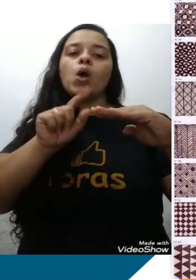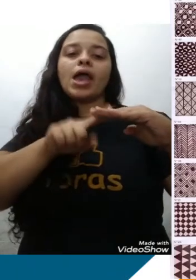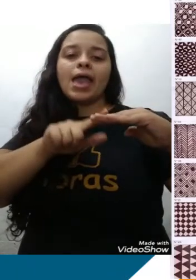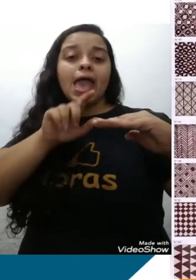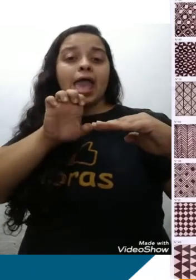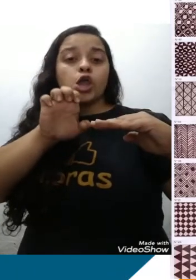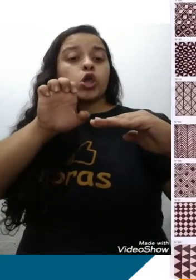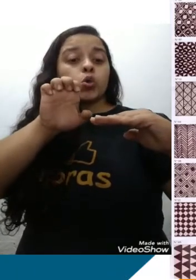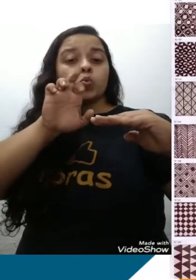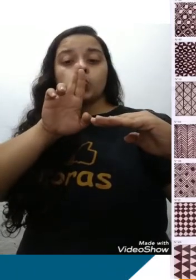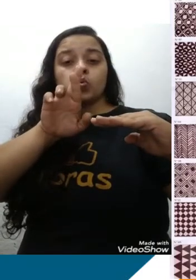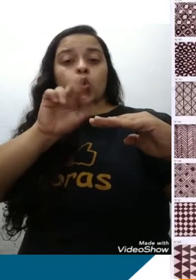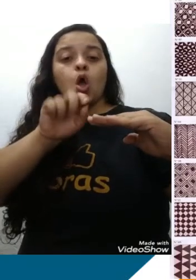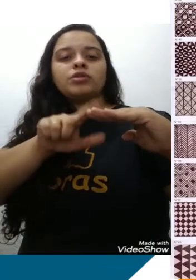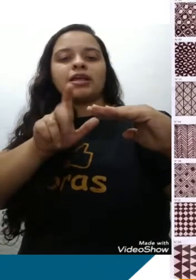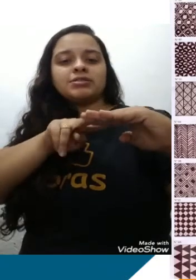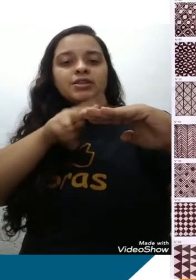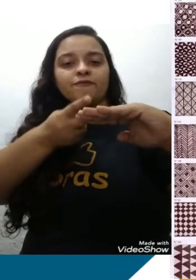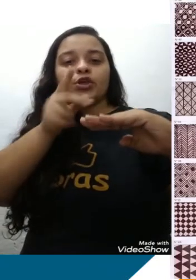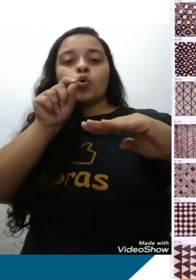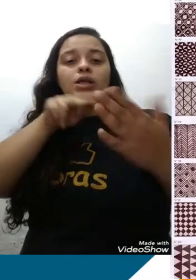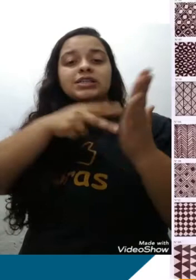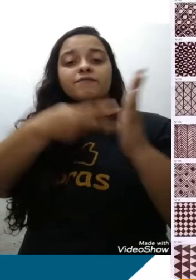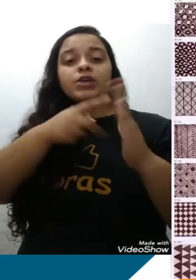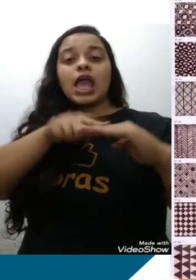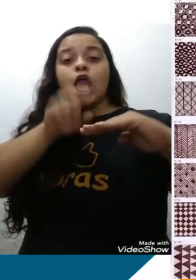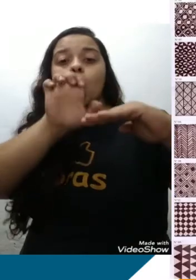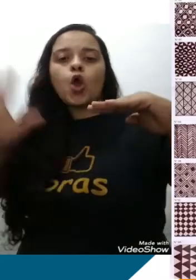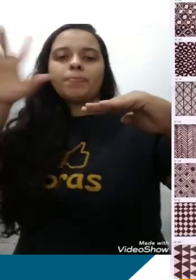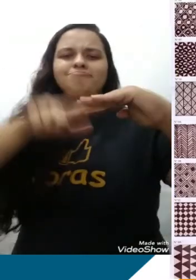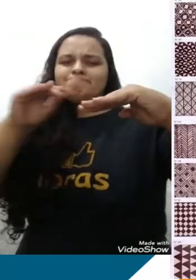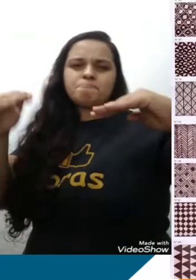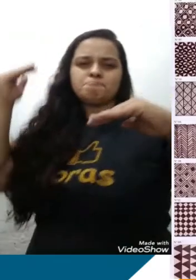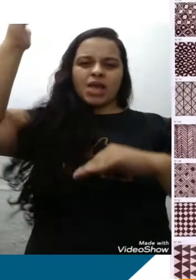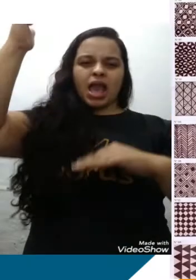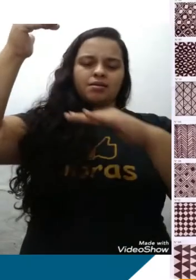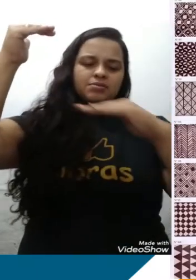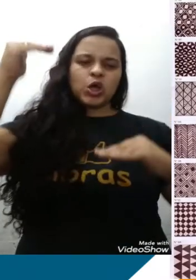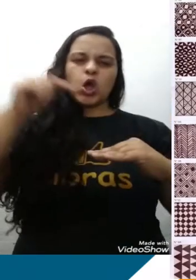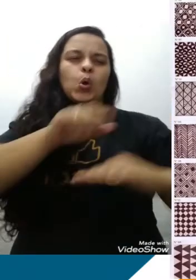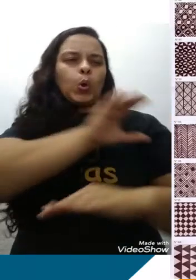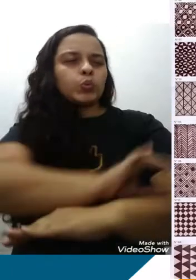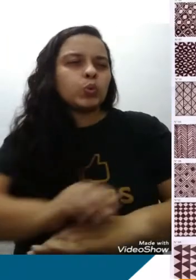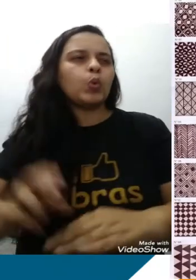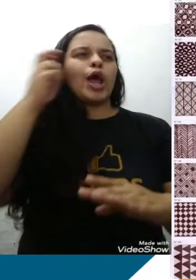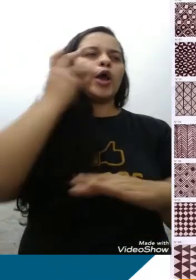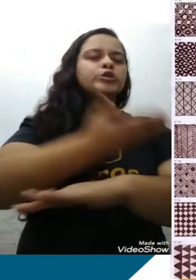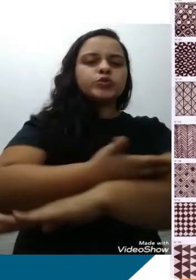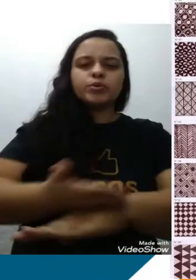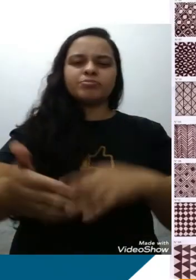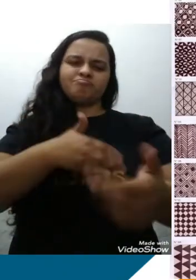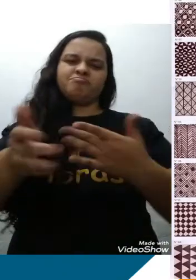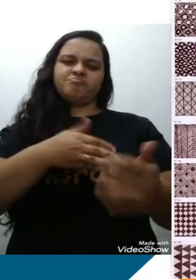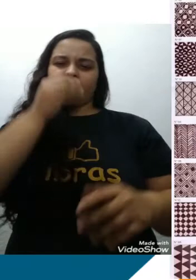tem que tomar cuidado para não incorrer nesse equívoco, O conceito de encontro,